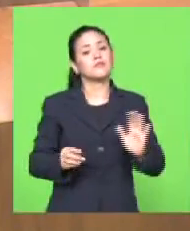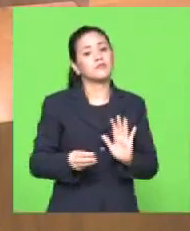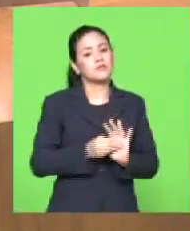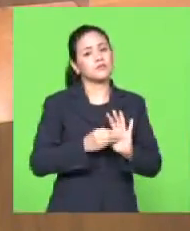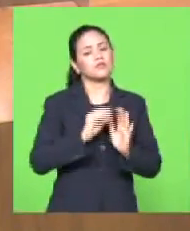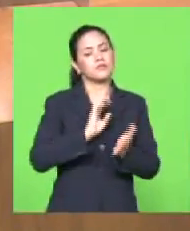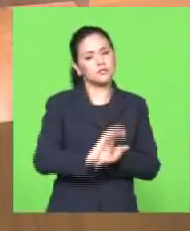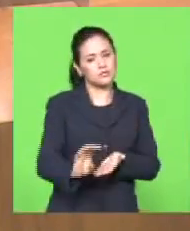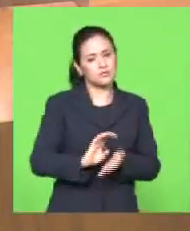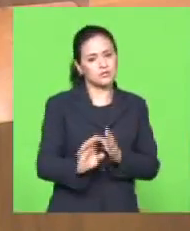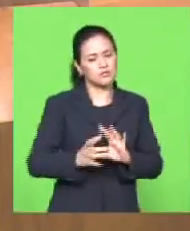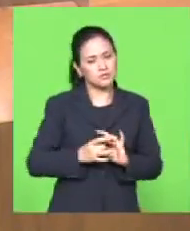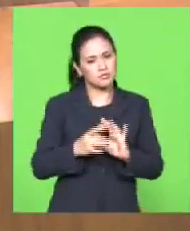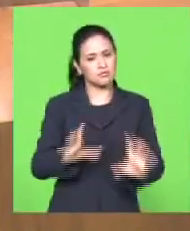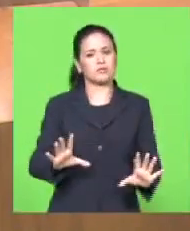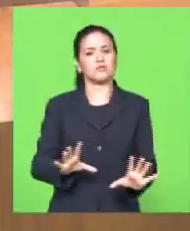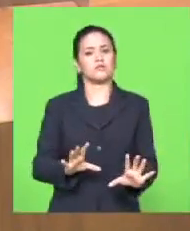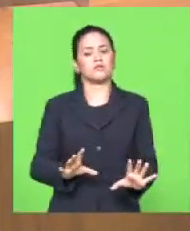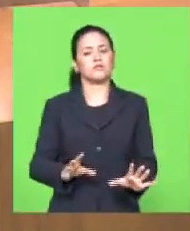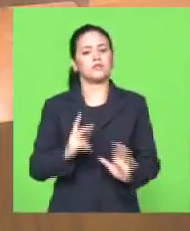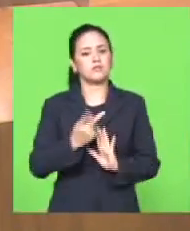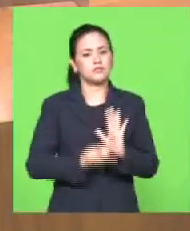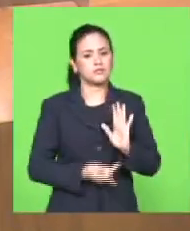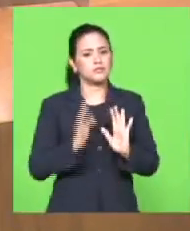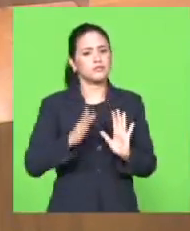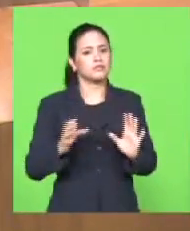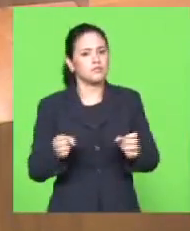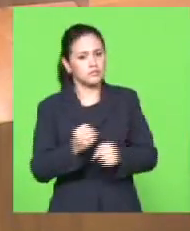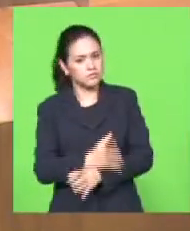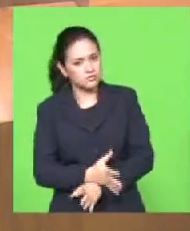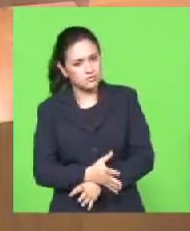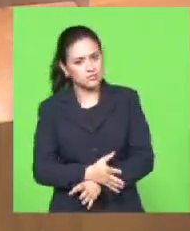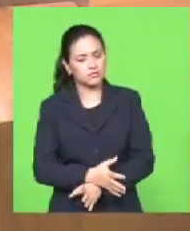Destinadas já foram. O projeto está pronto da minha emenda